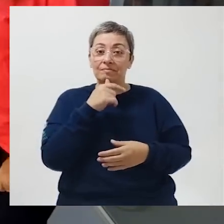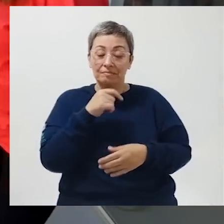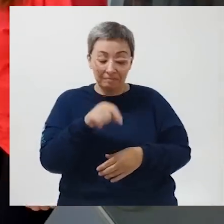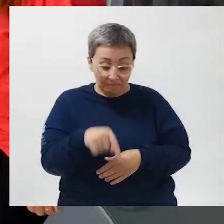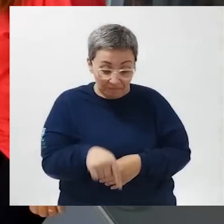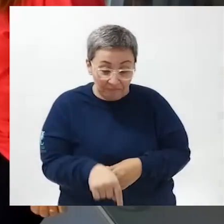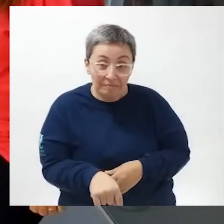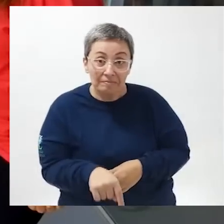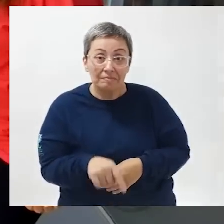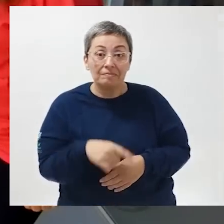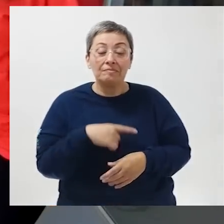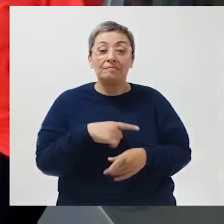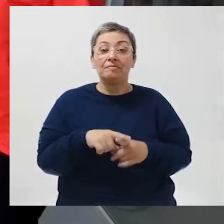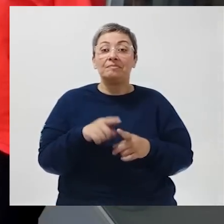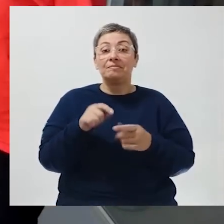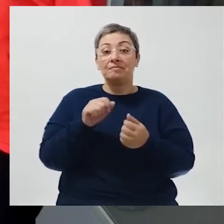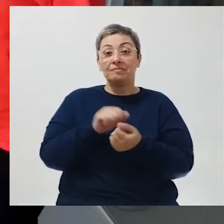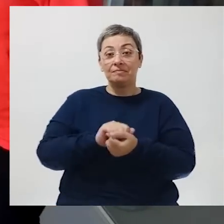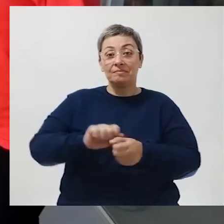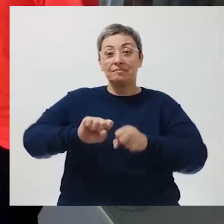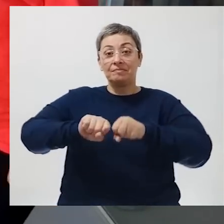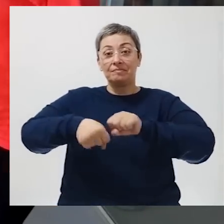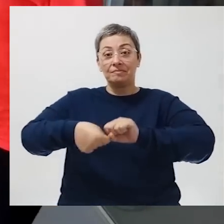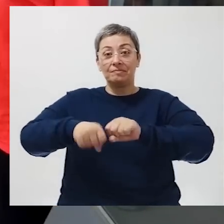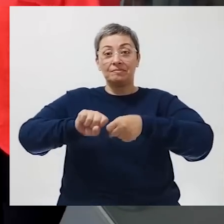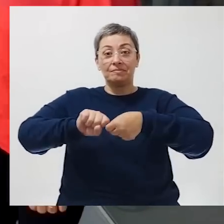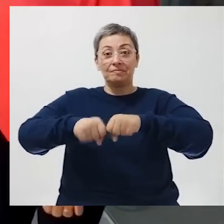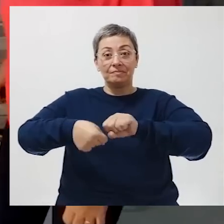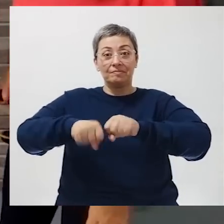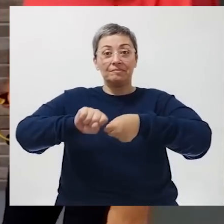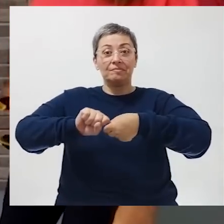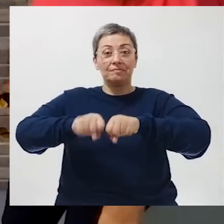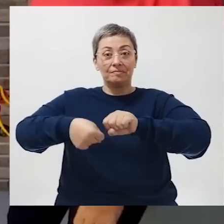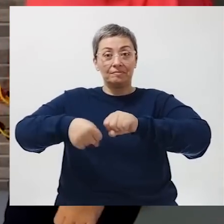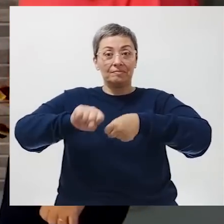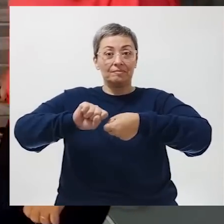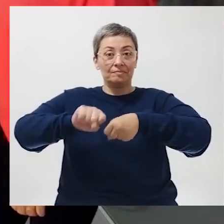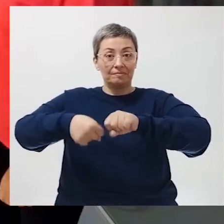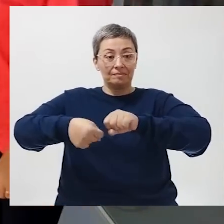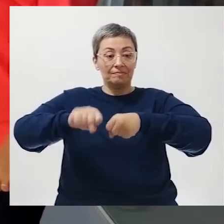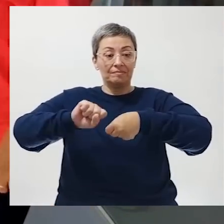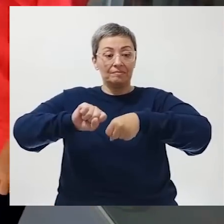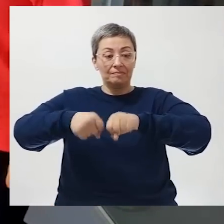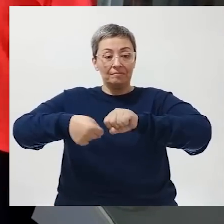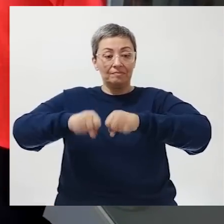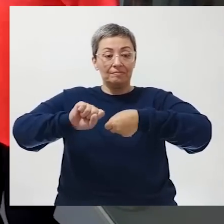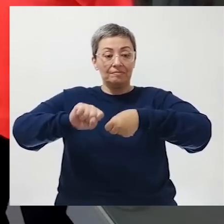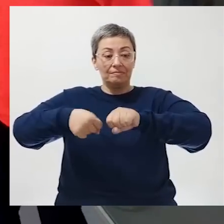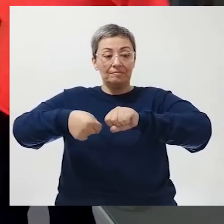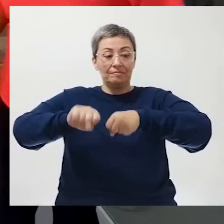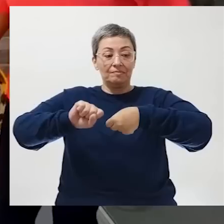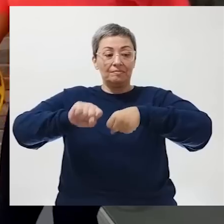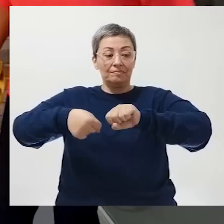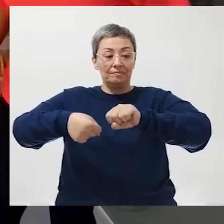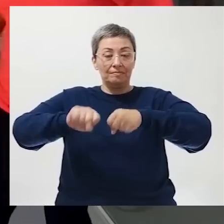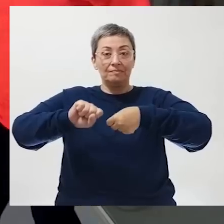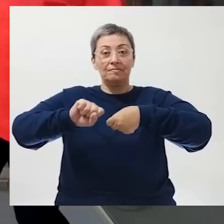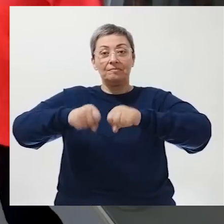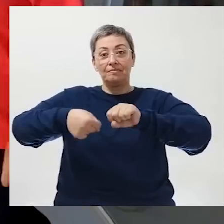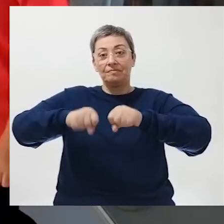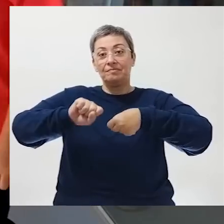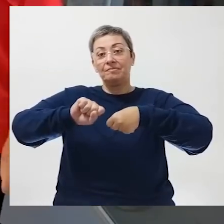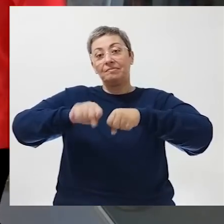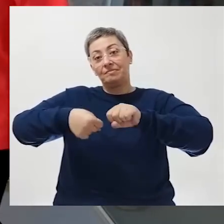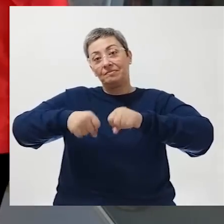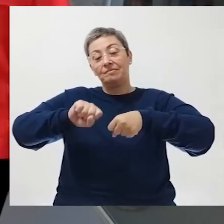água pequenininha. Torce, torce, lavadeira, torce, torce, lavadeira,